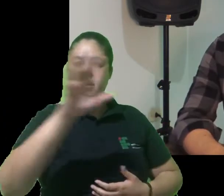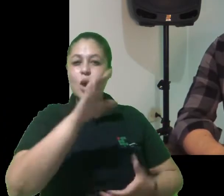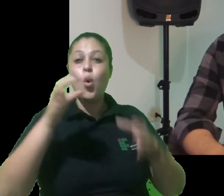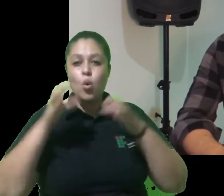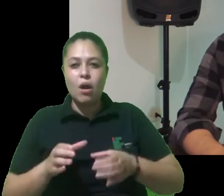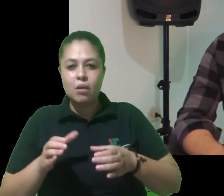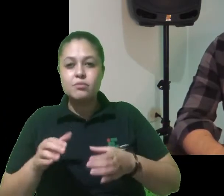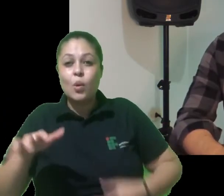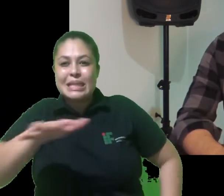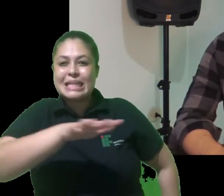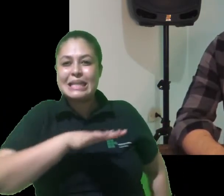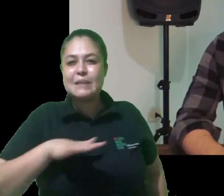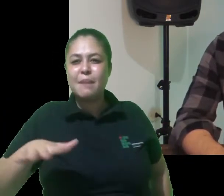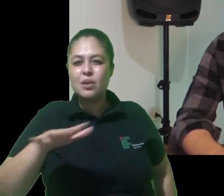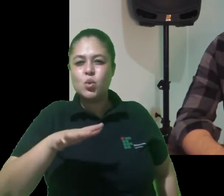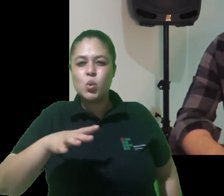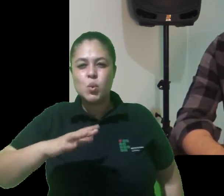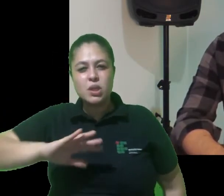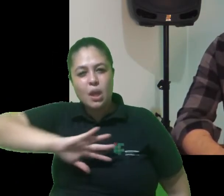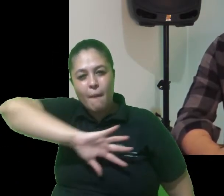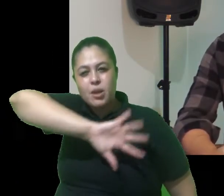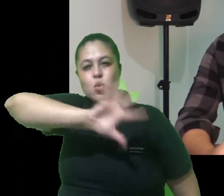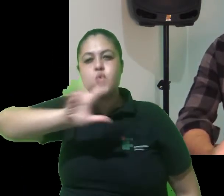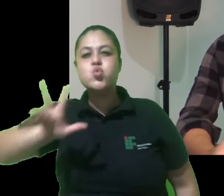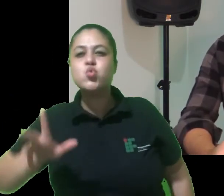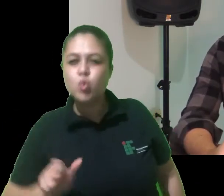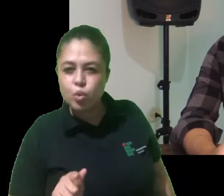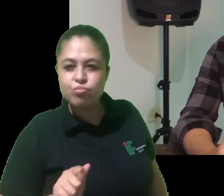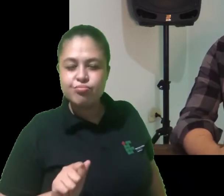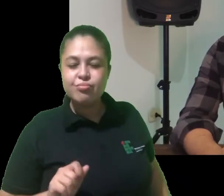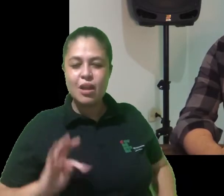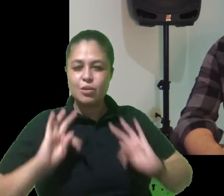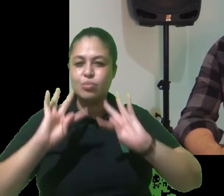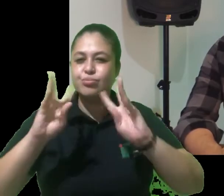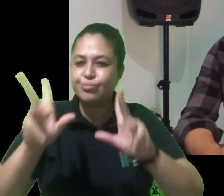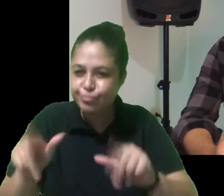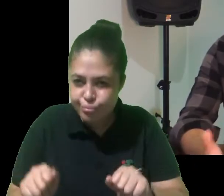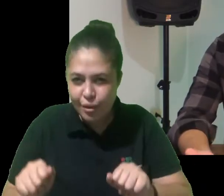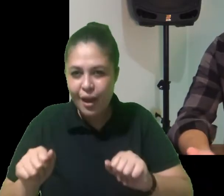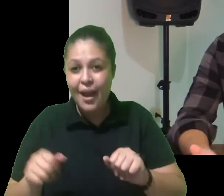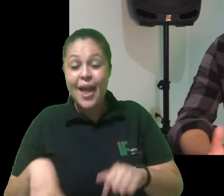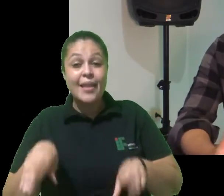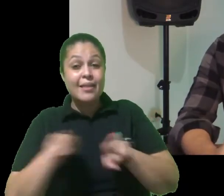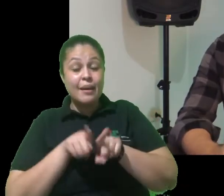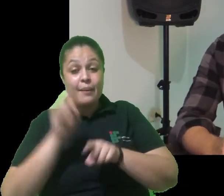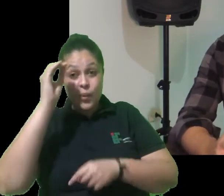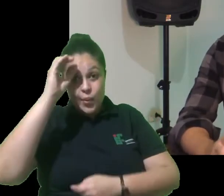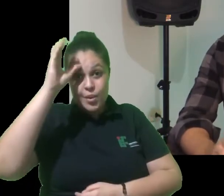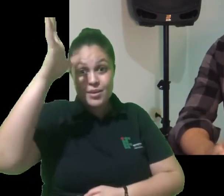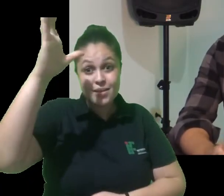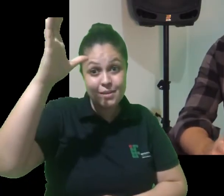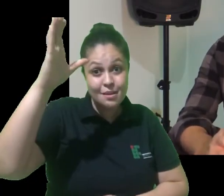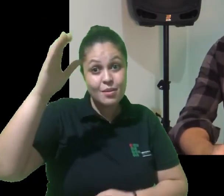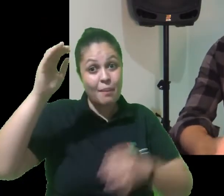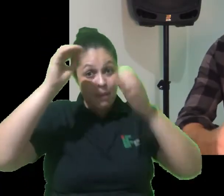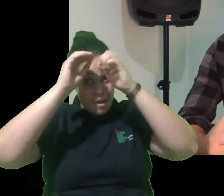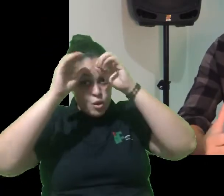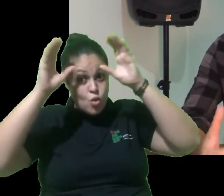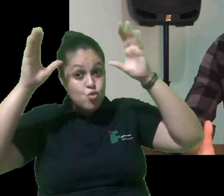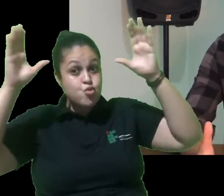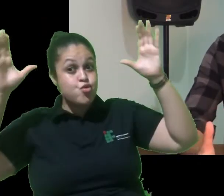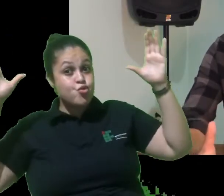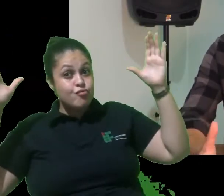Seria, portanto, um conceito mais abrangente e que pressupõe também um conhecimento